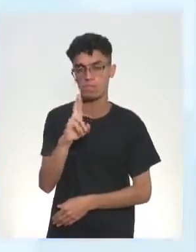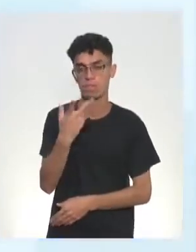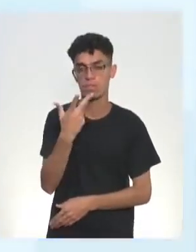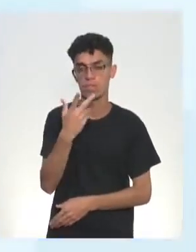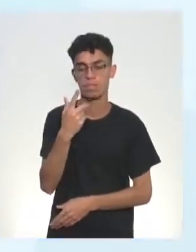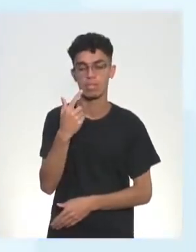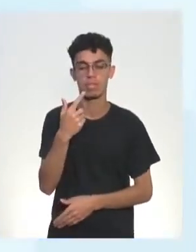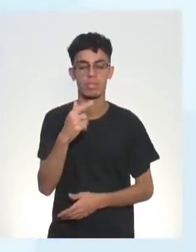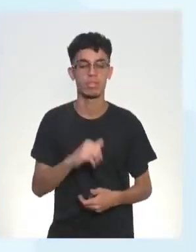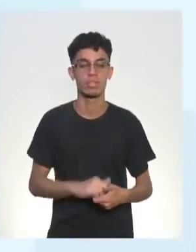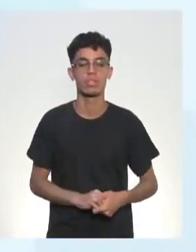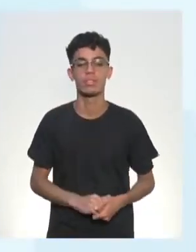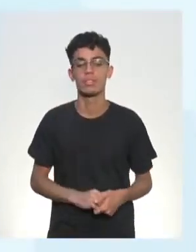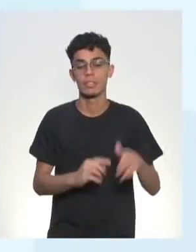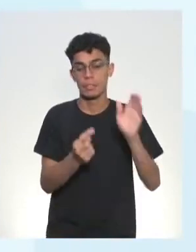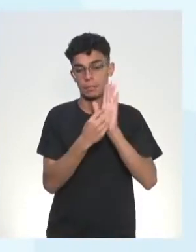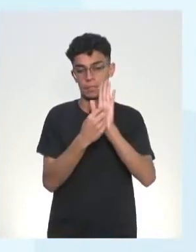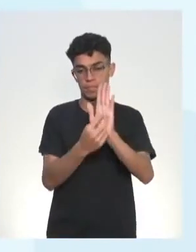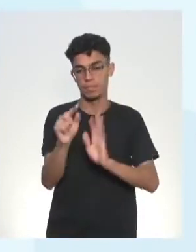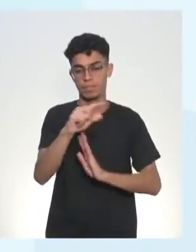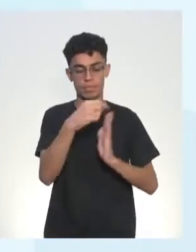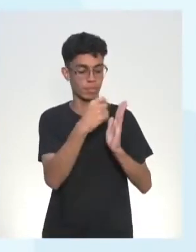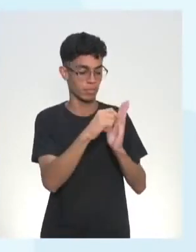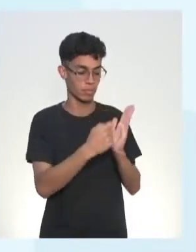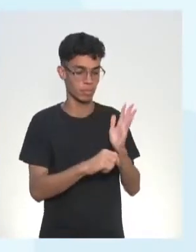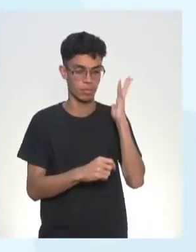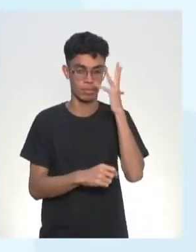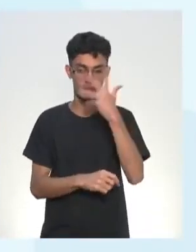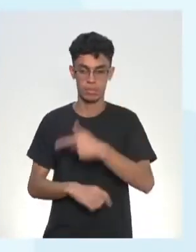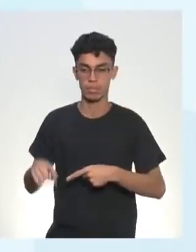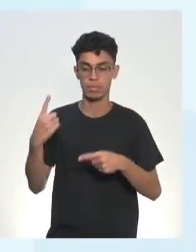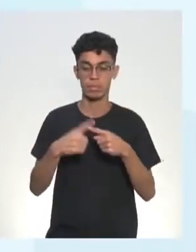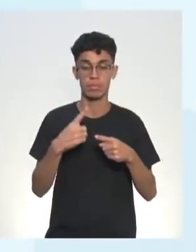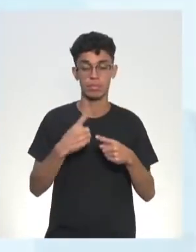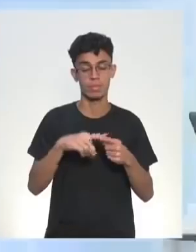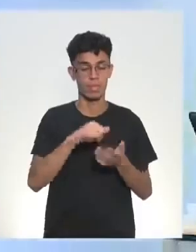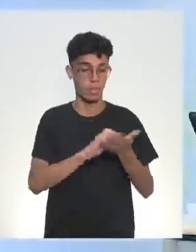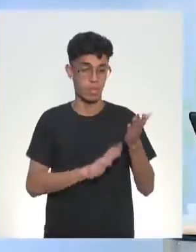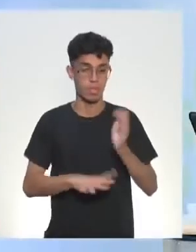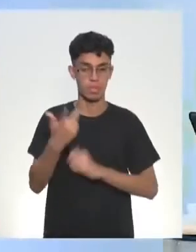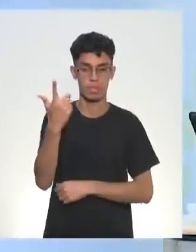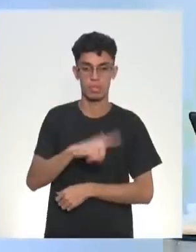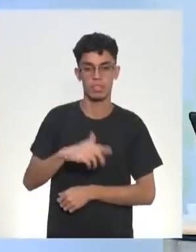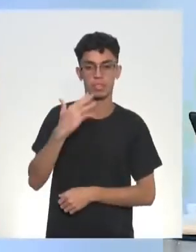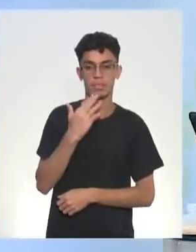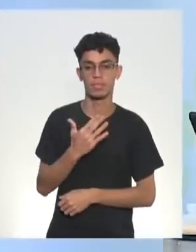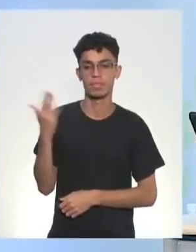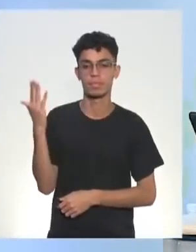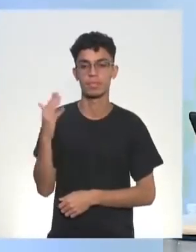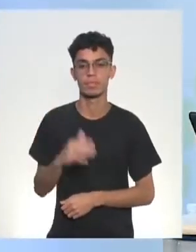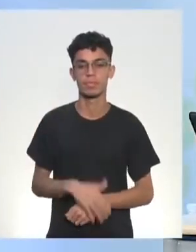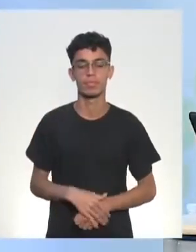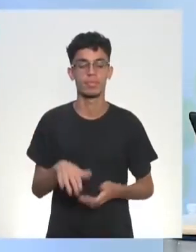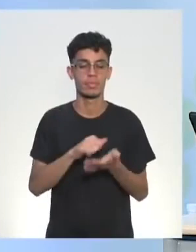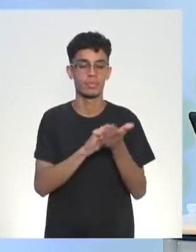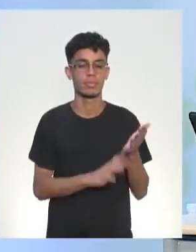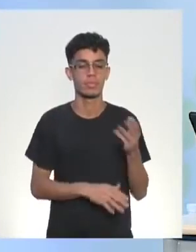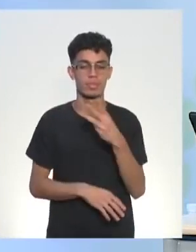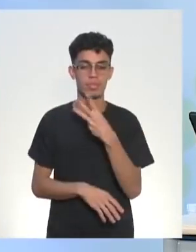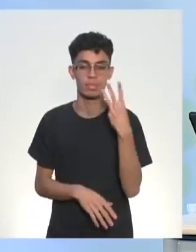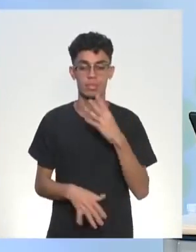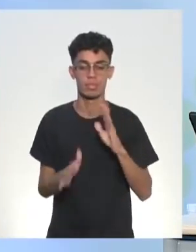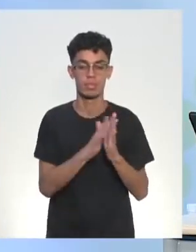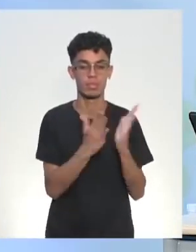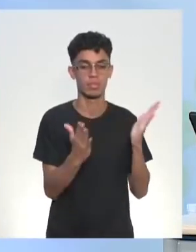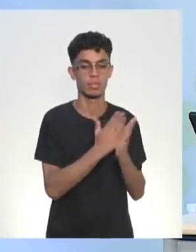aqui a resolução para vocês, para quem quiser anotar, bonitinho, porque a gente vai agora para mais uma atividade. Vamos lá. Atividade 3,